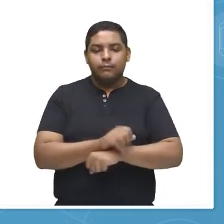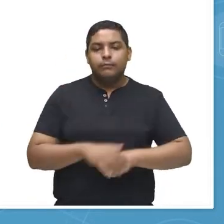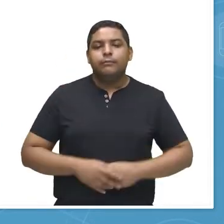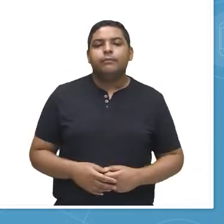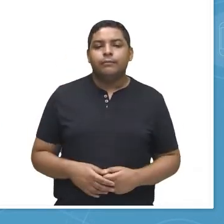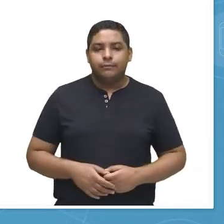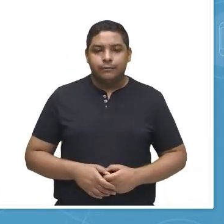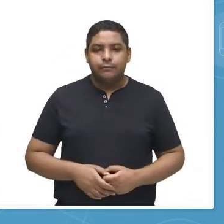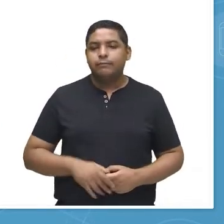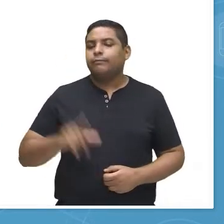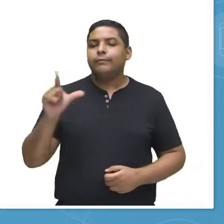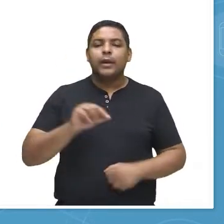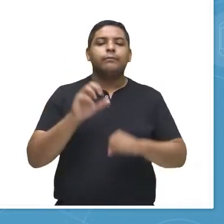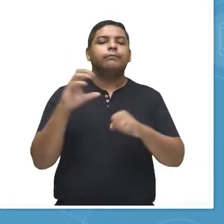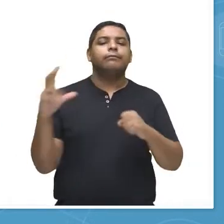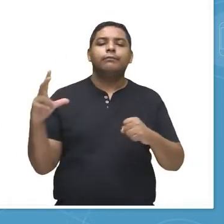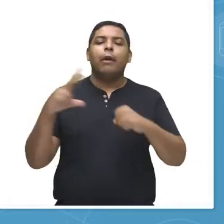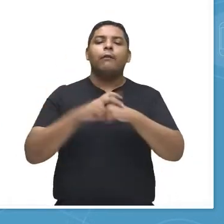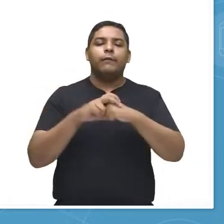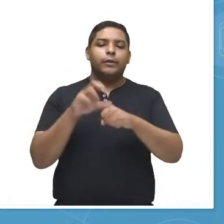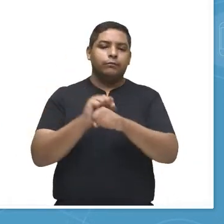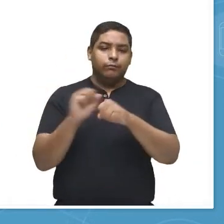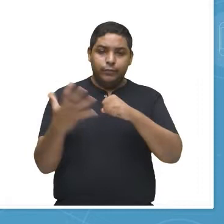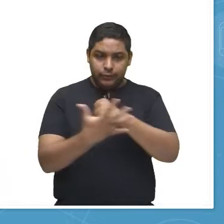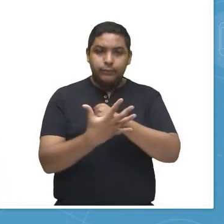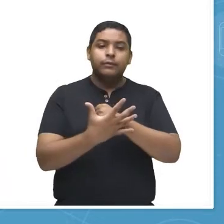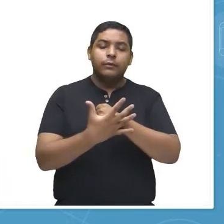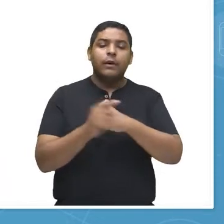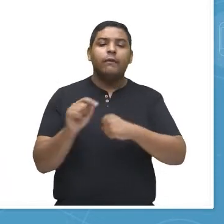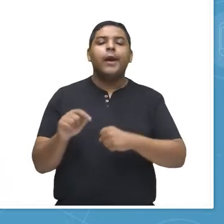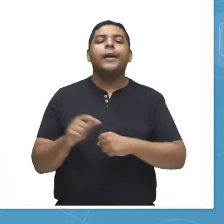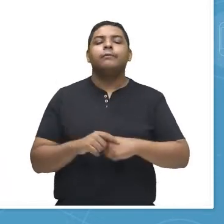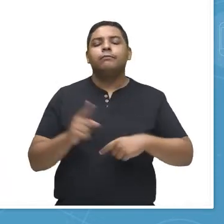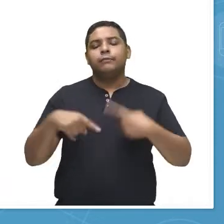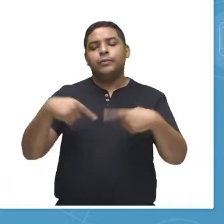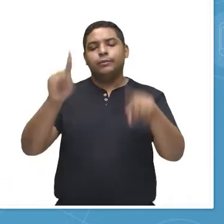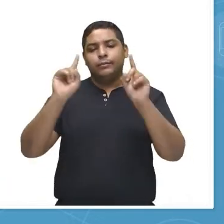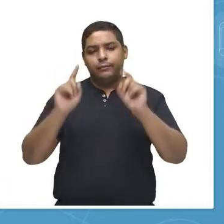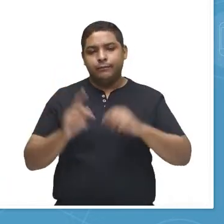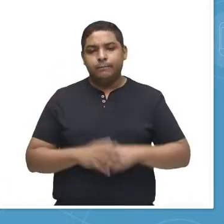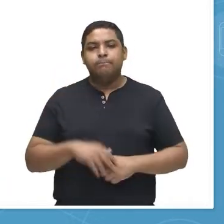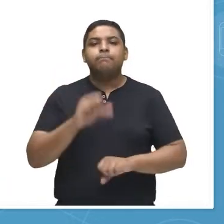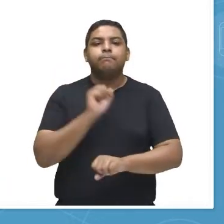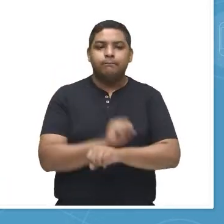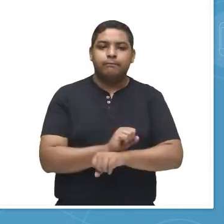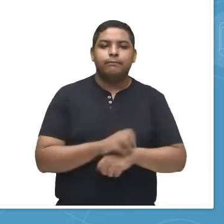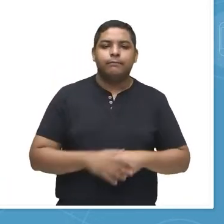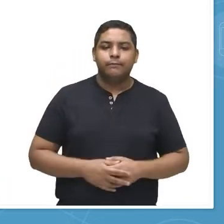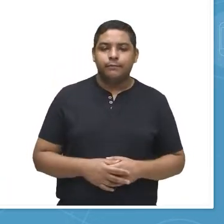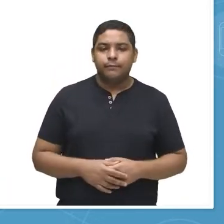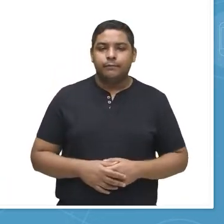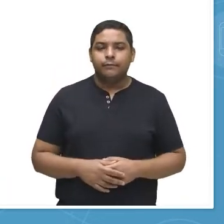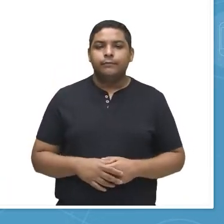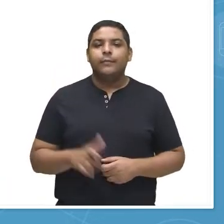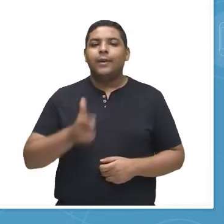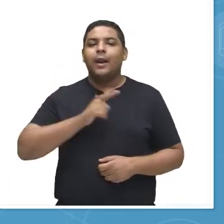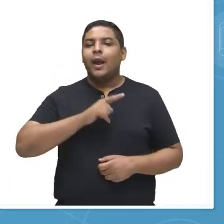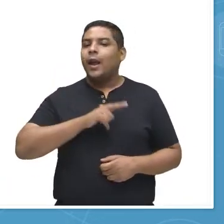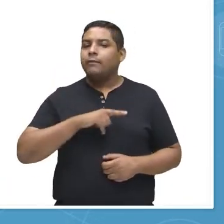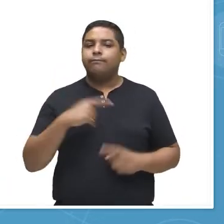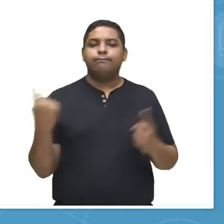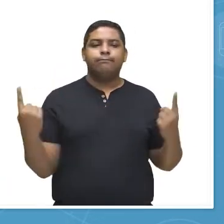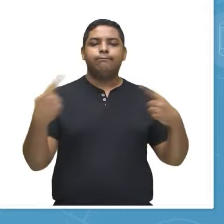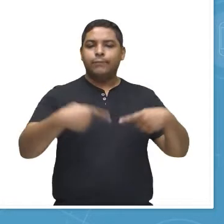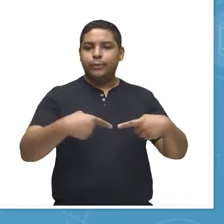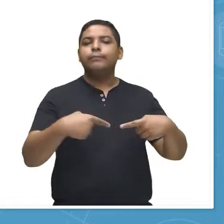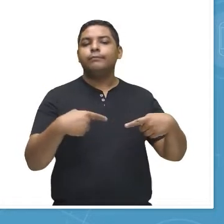esse vírus vai se prolongar. Então, ele é o oposto do que as cidades precisam. As cidades,